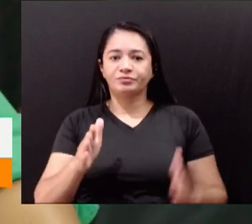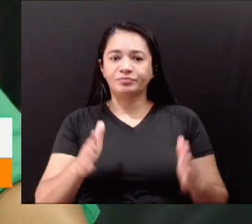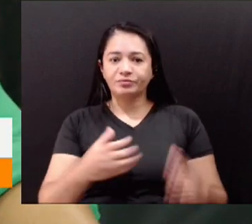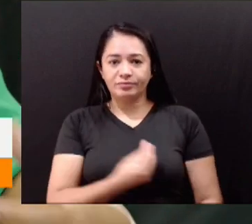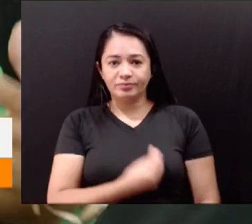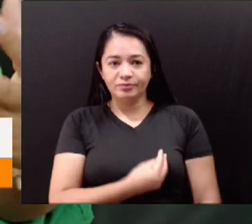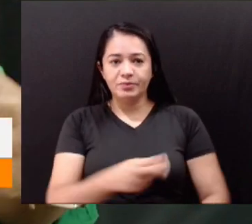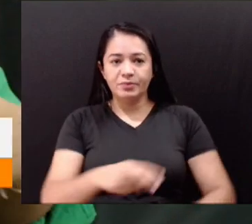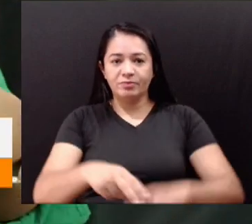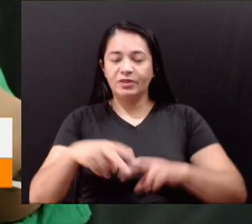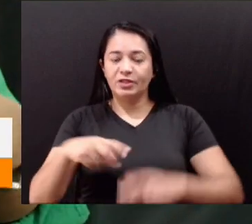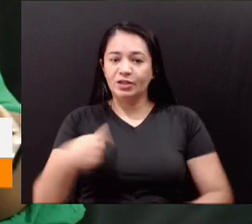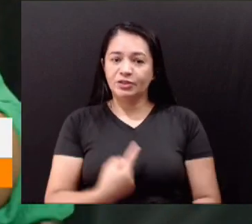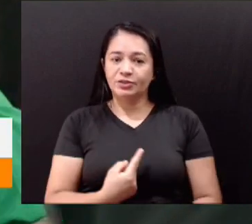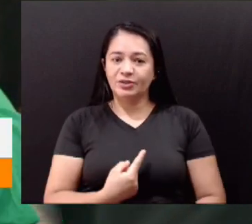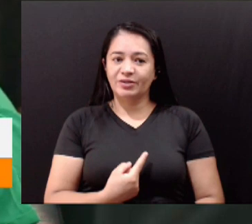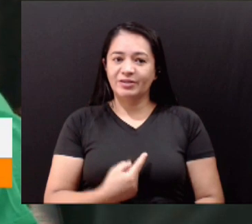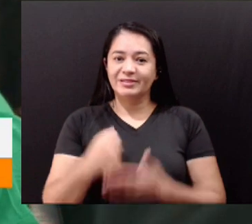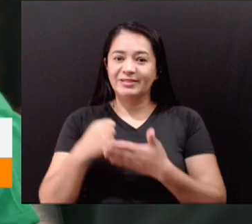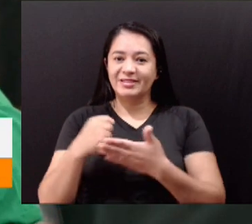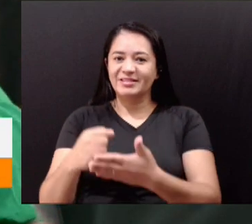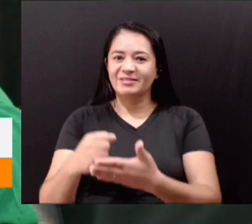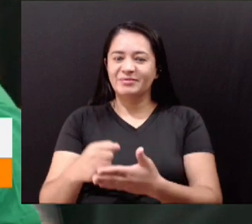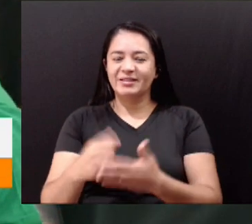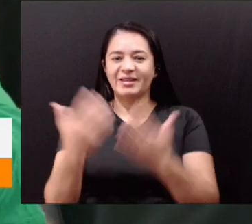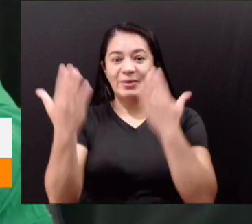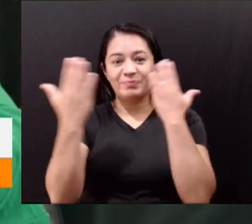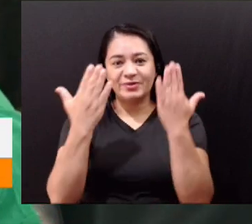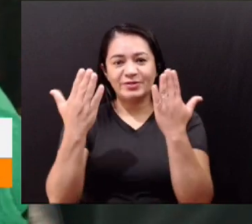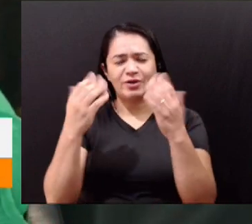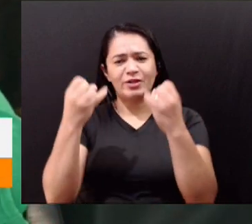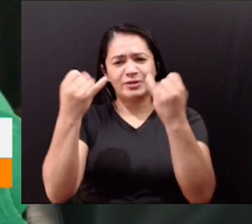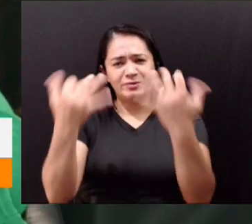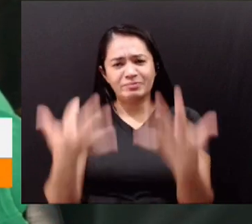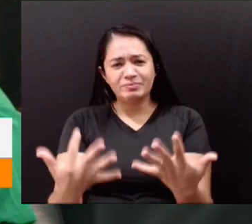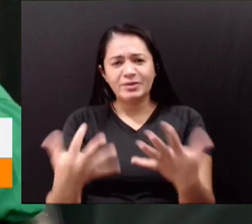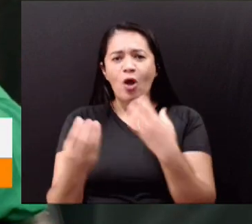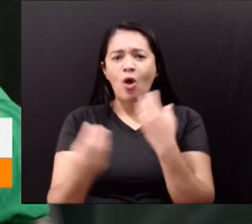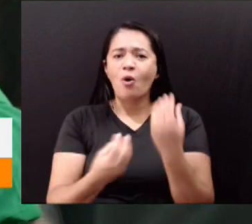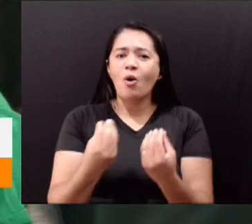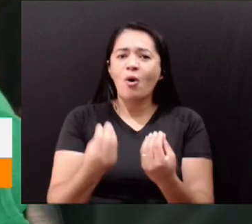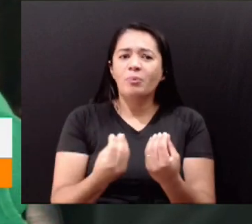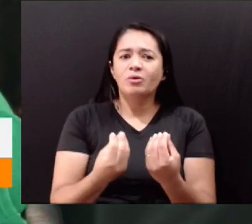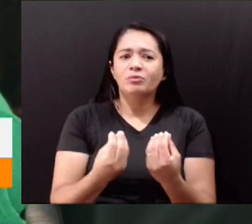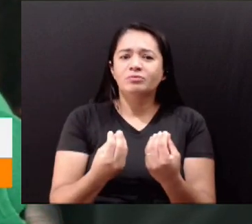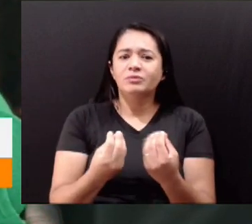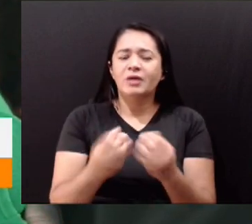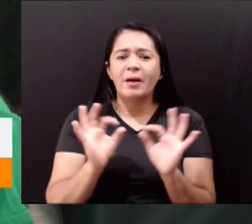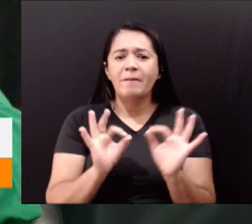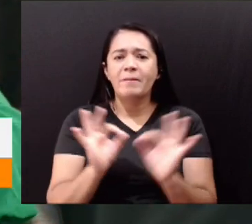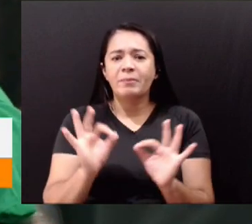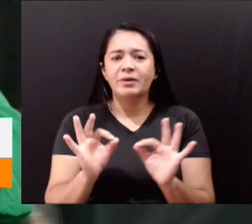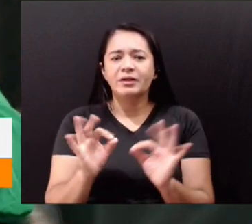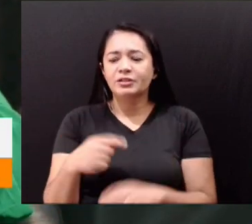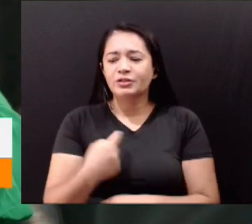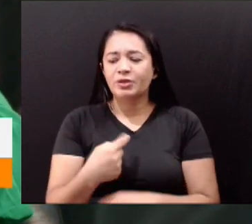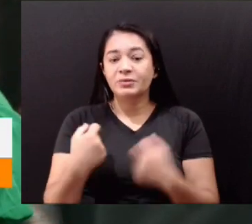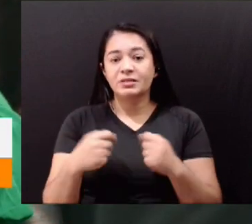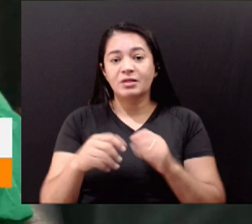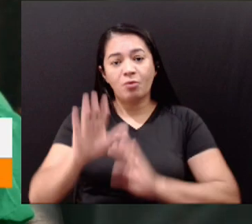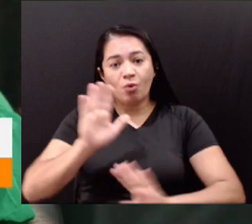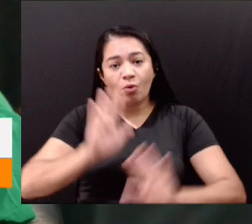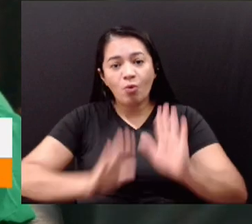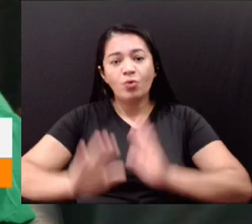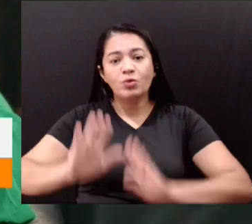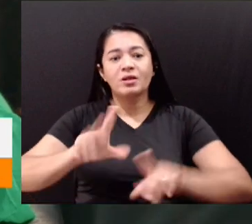nossa psicóloga para conversar com a gente e explicar como funciona essa preparação. E a gente precisa tomar cuidado também com a questão da